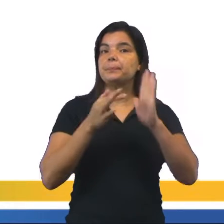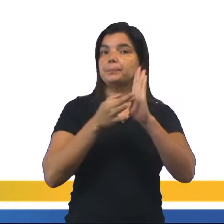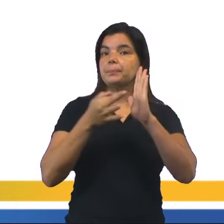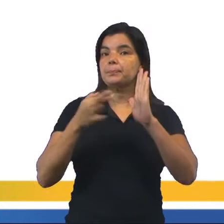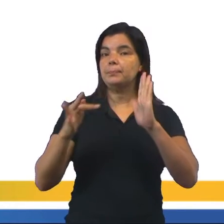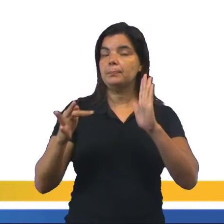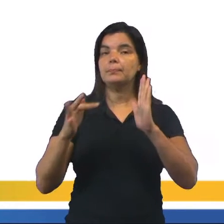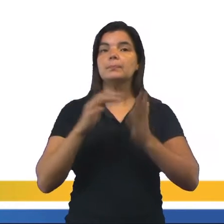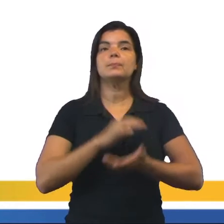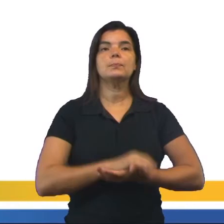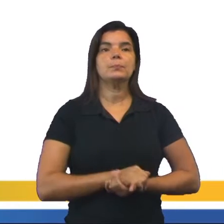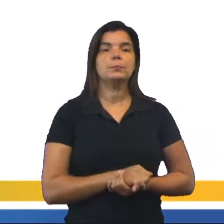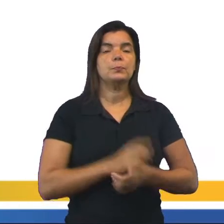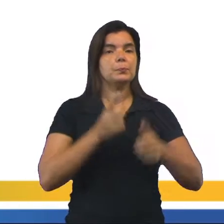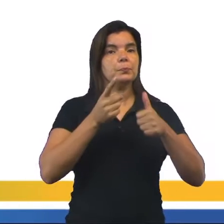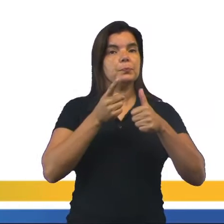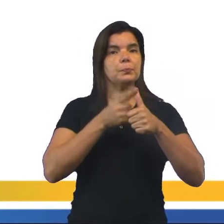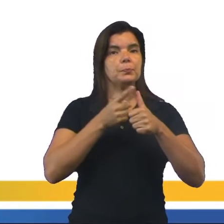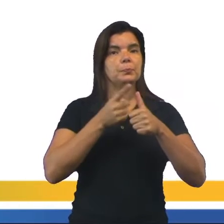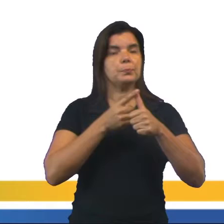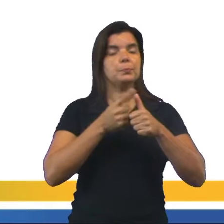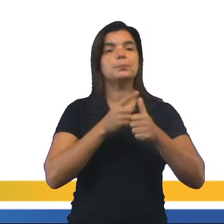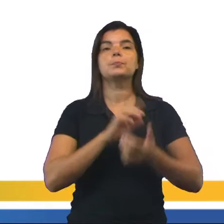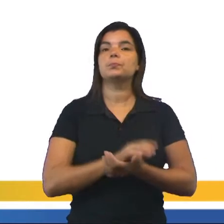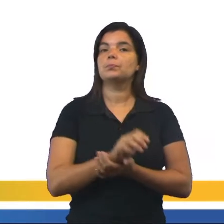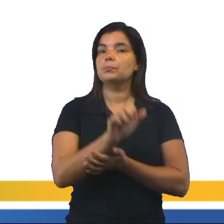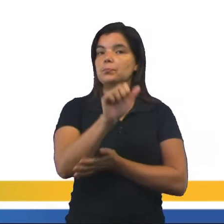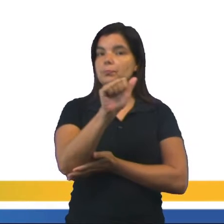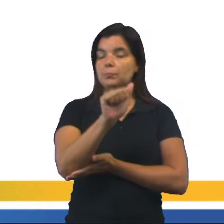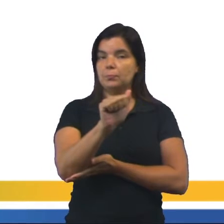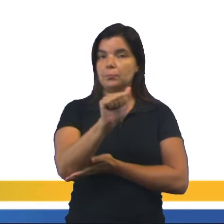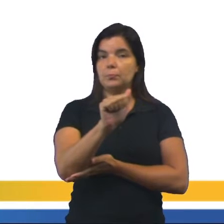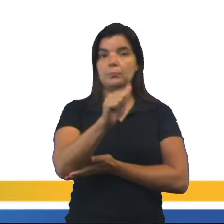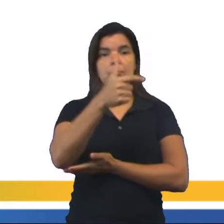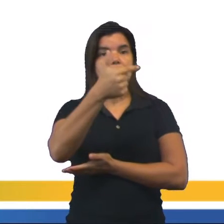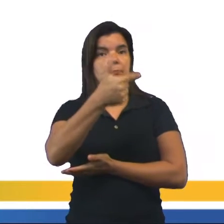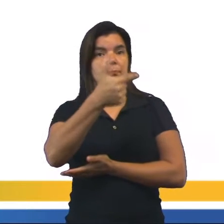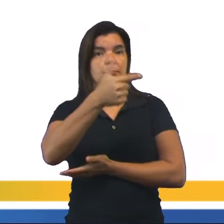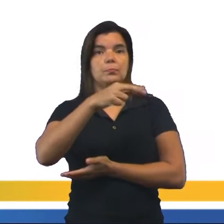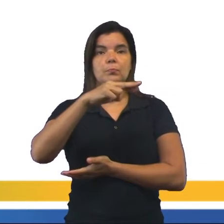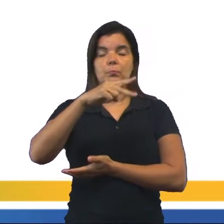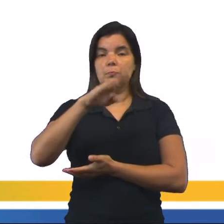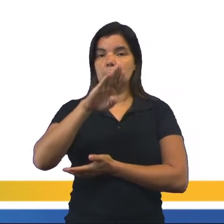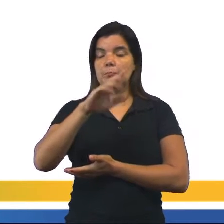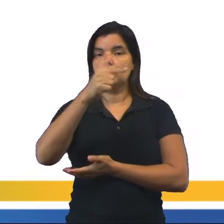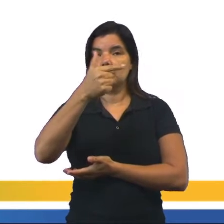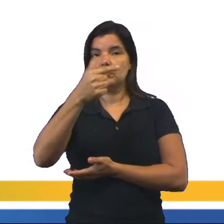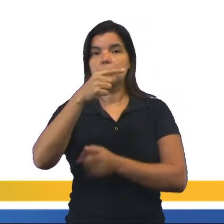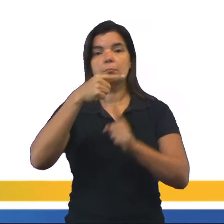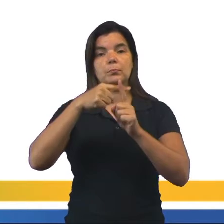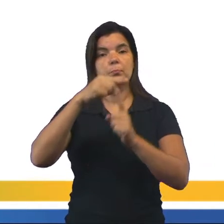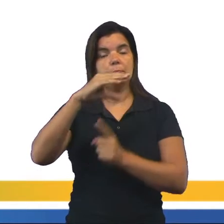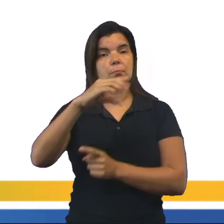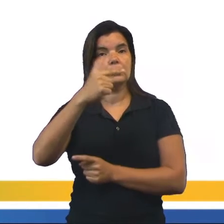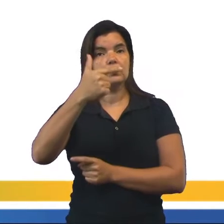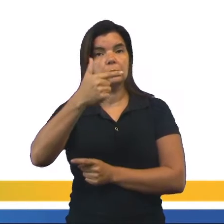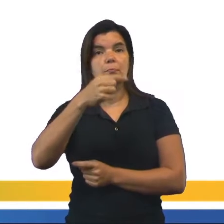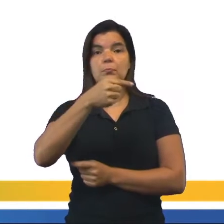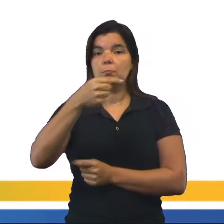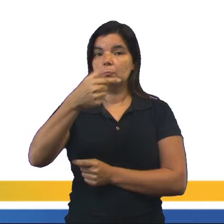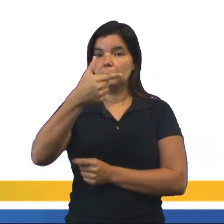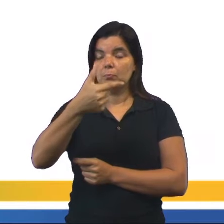fórmulas. No primeiro nós vamos trabalhar o A. A ao quadrado, que é igual a B ao quadrado mais C ao